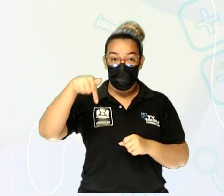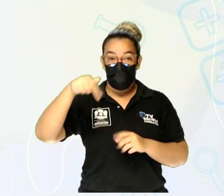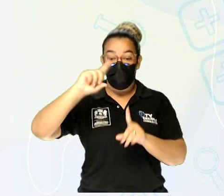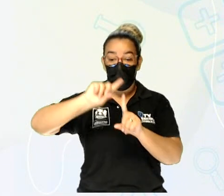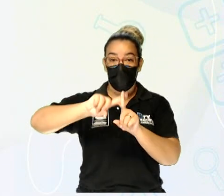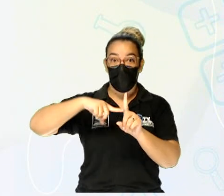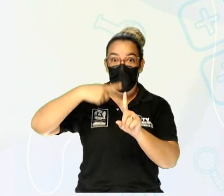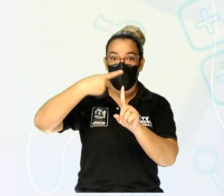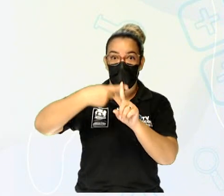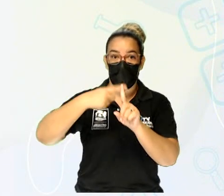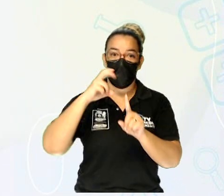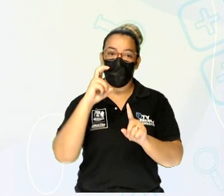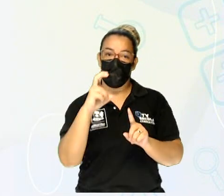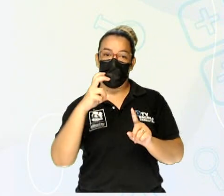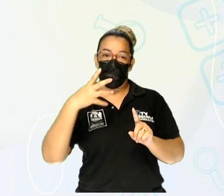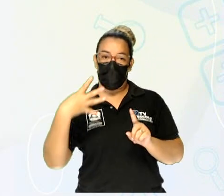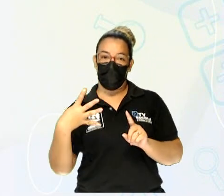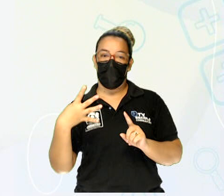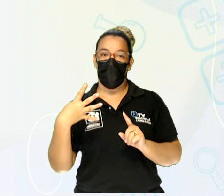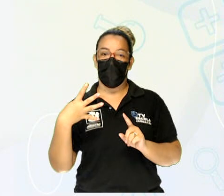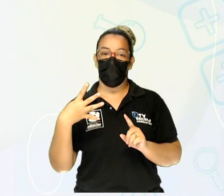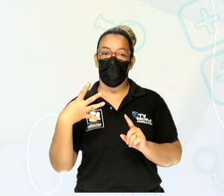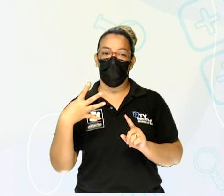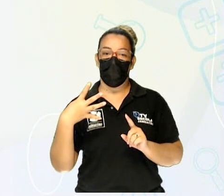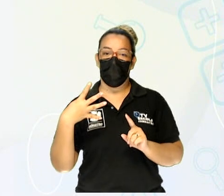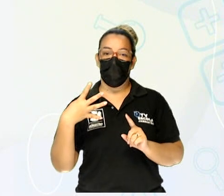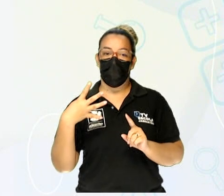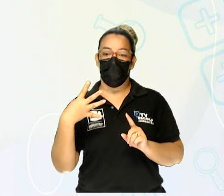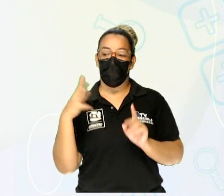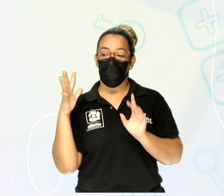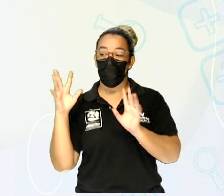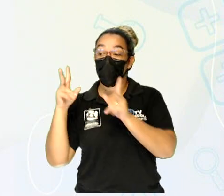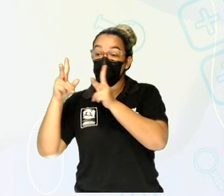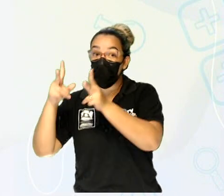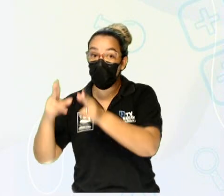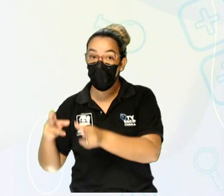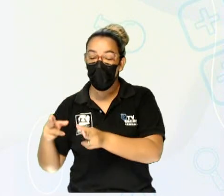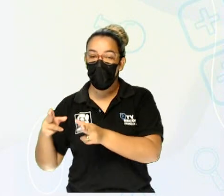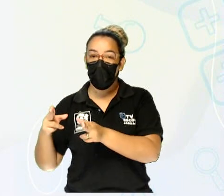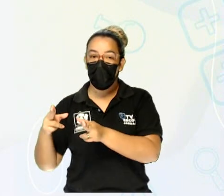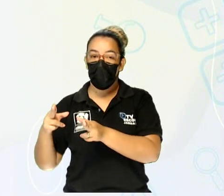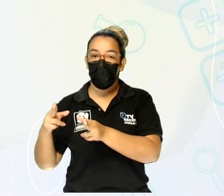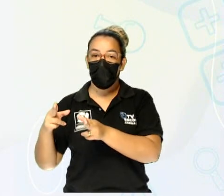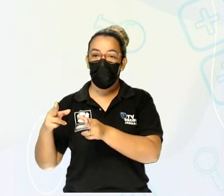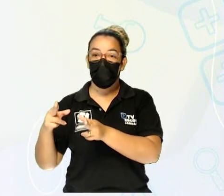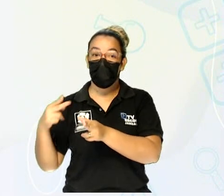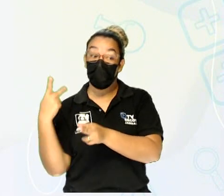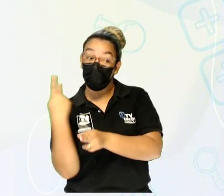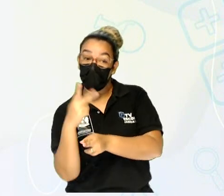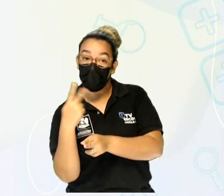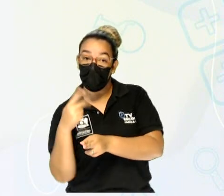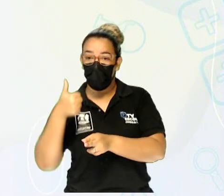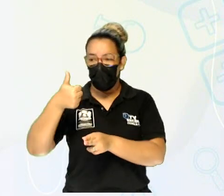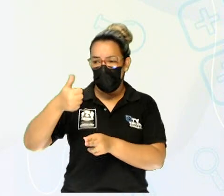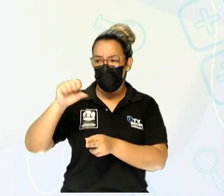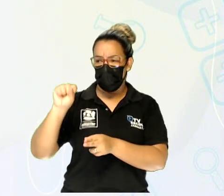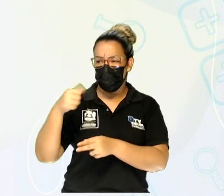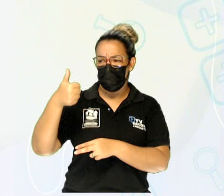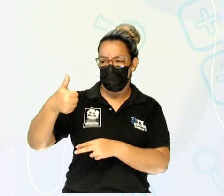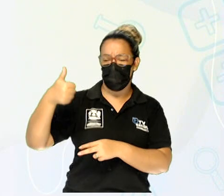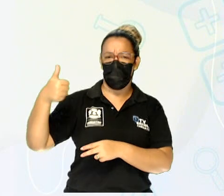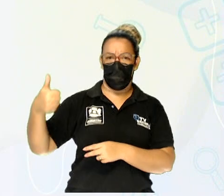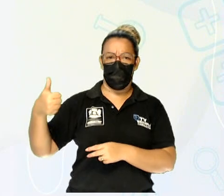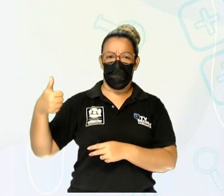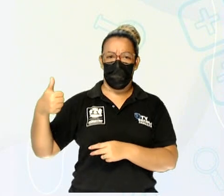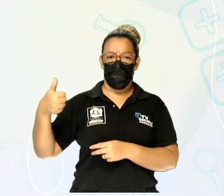137, a segunda parcela mais 54 e a soma, né, dela deu